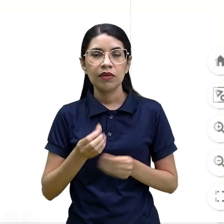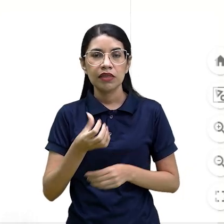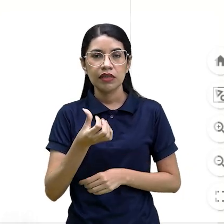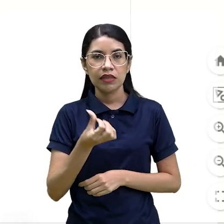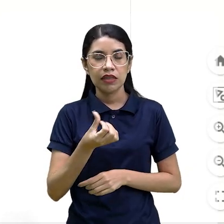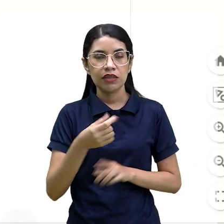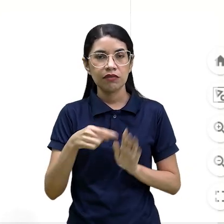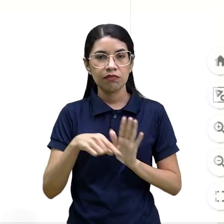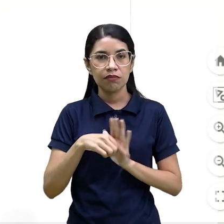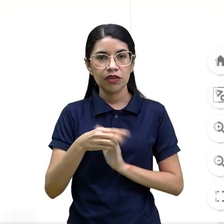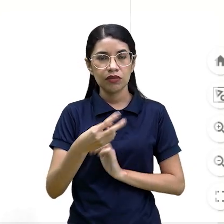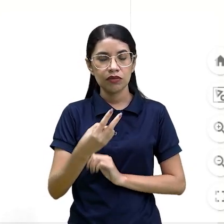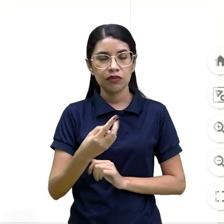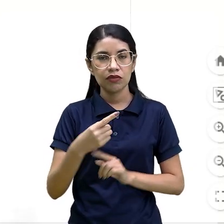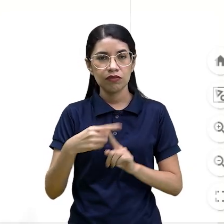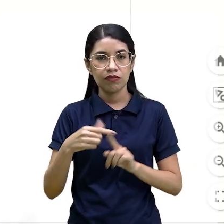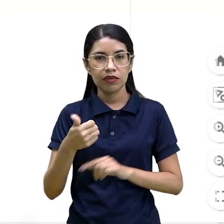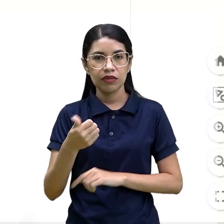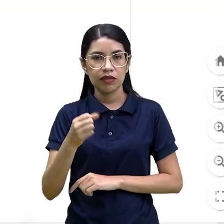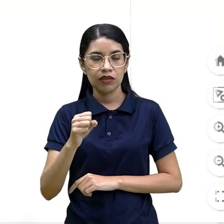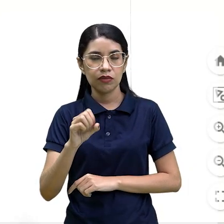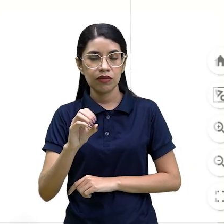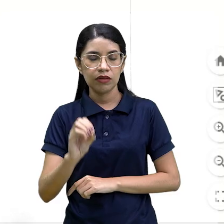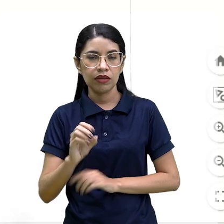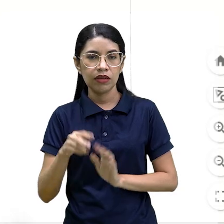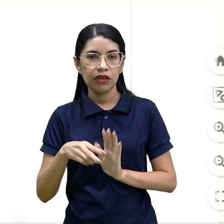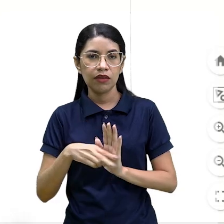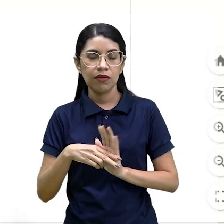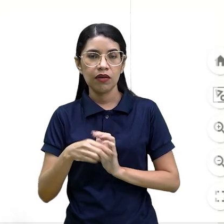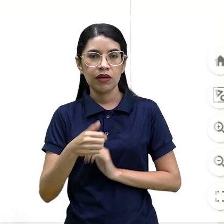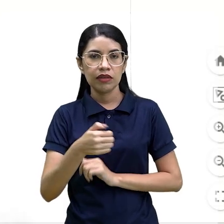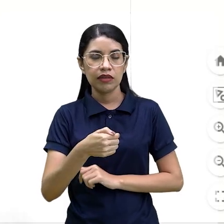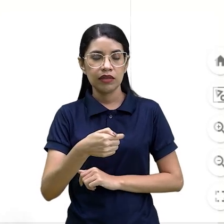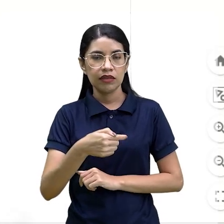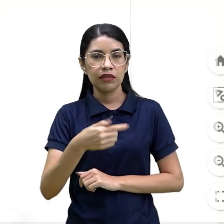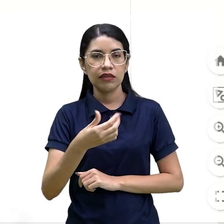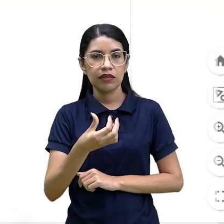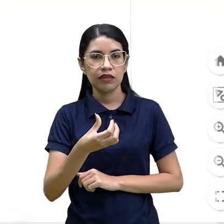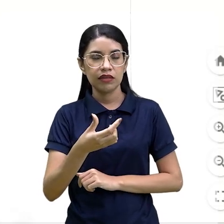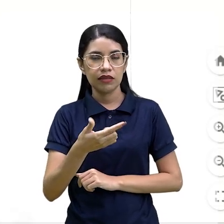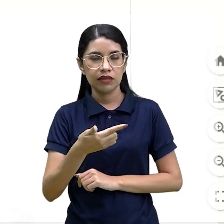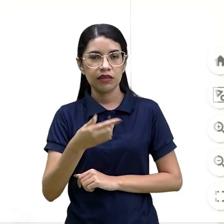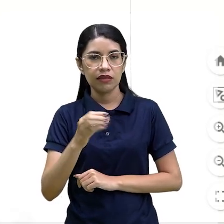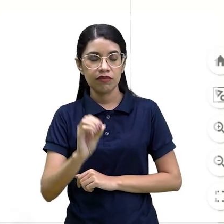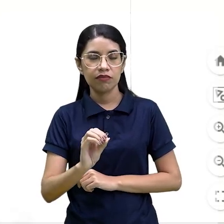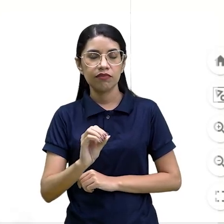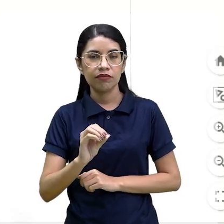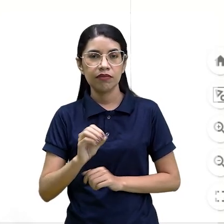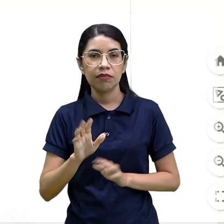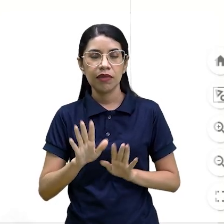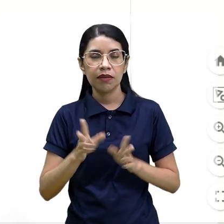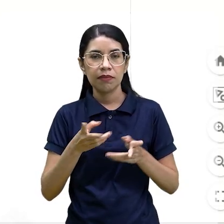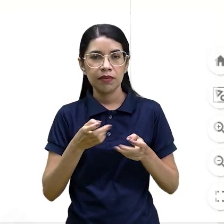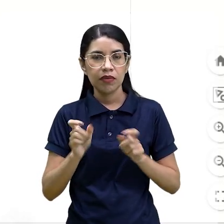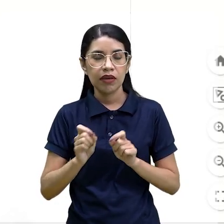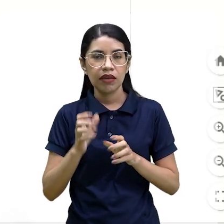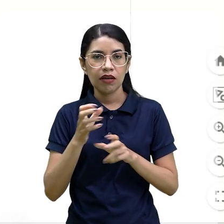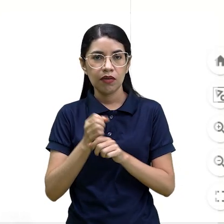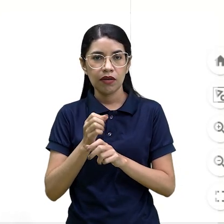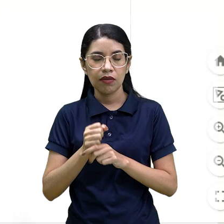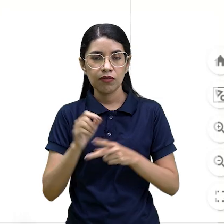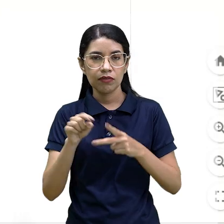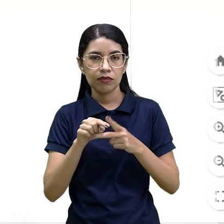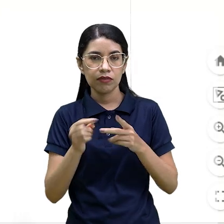menos 2, vezes 180, que é igual a 720. Então, observe que a soma dos ângulos